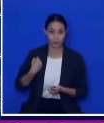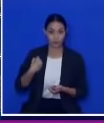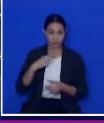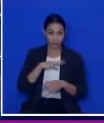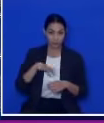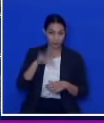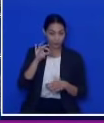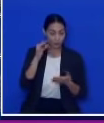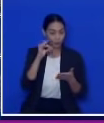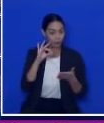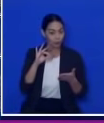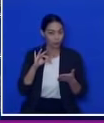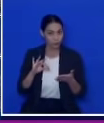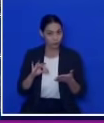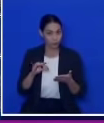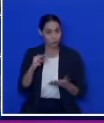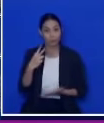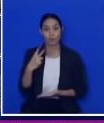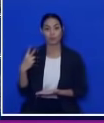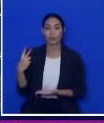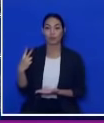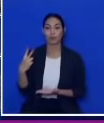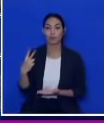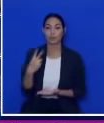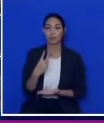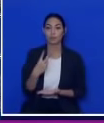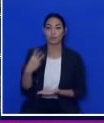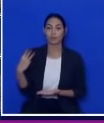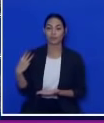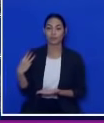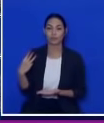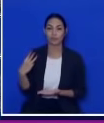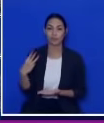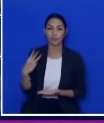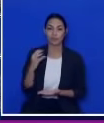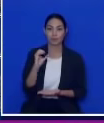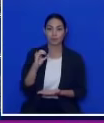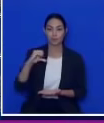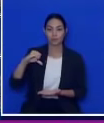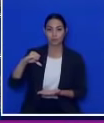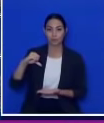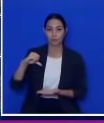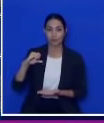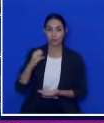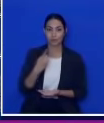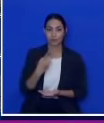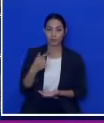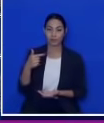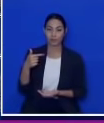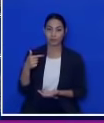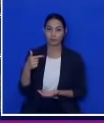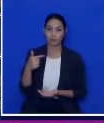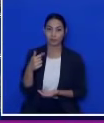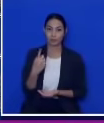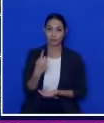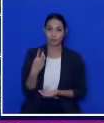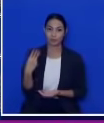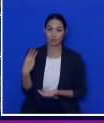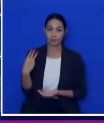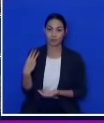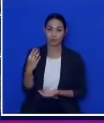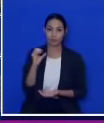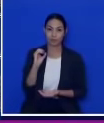Loto Fácil. Vamos conferir. 22, 23... 09, 17,